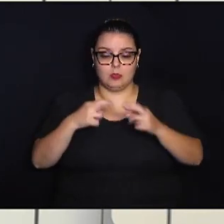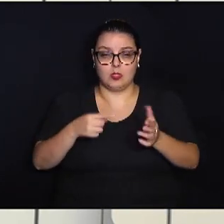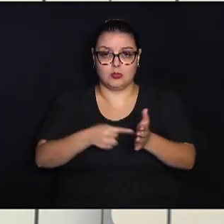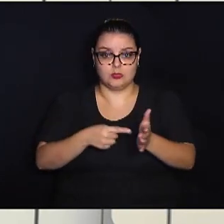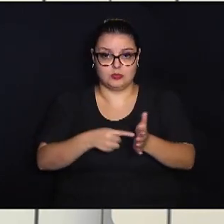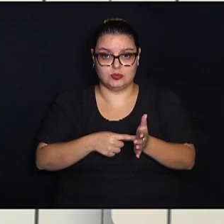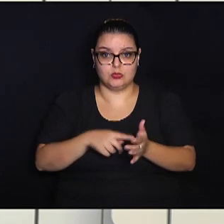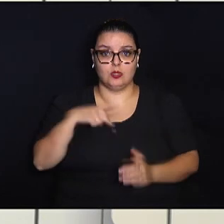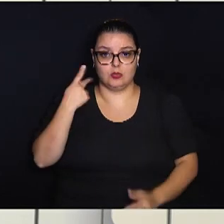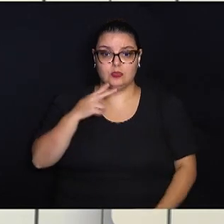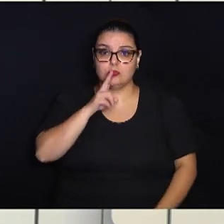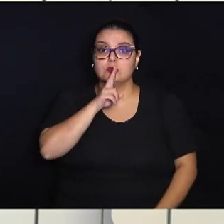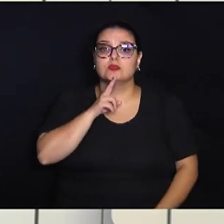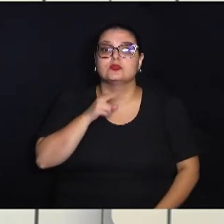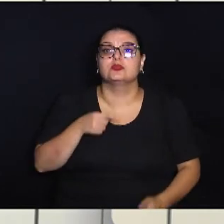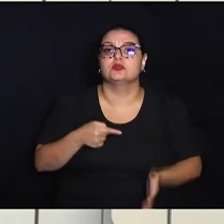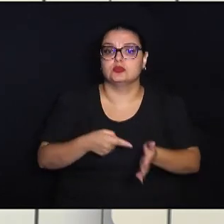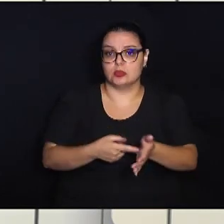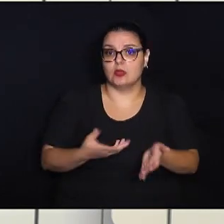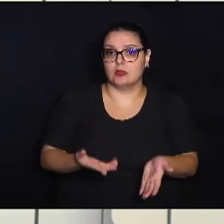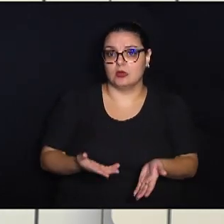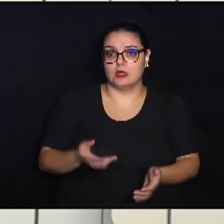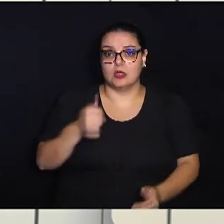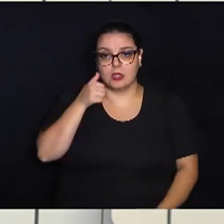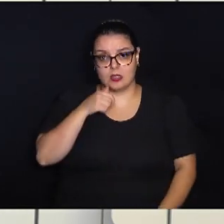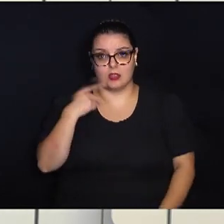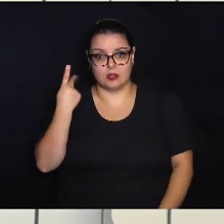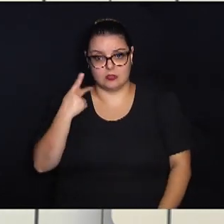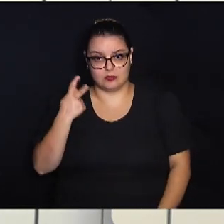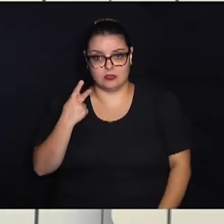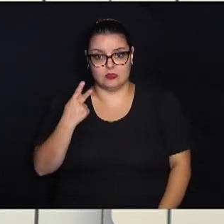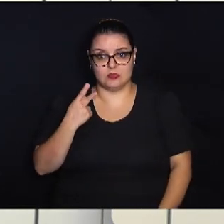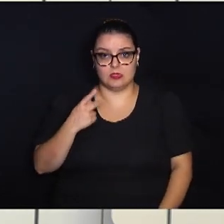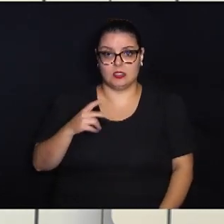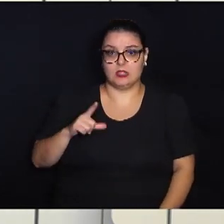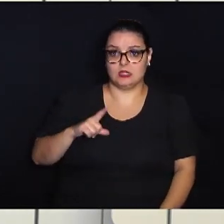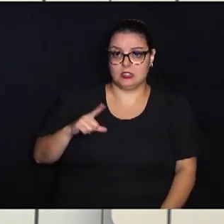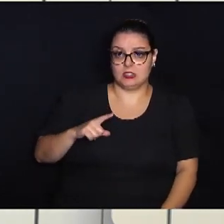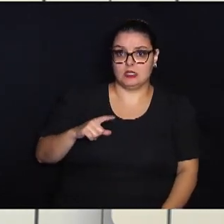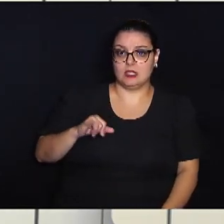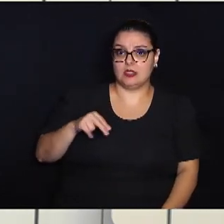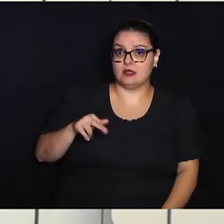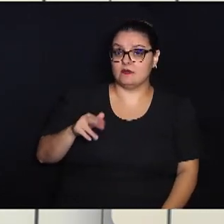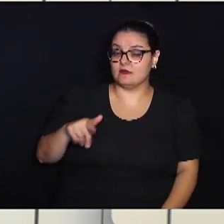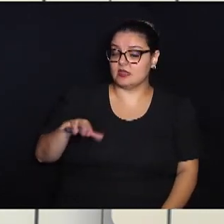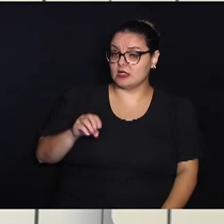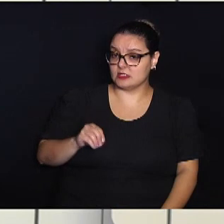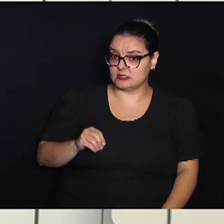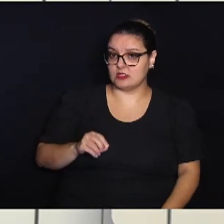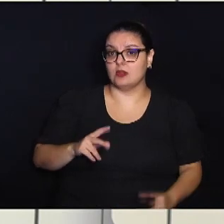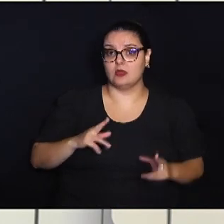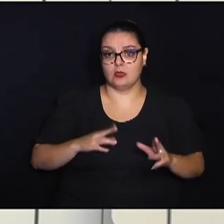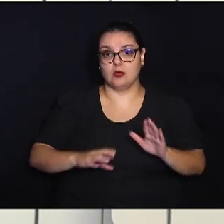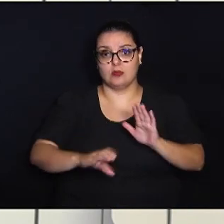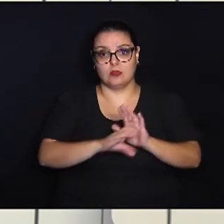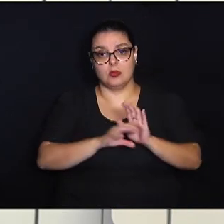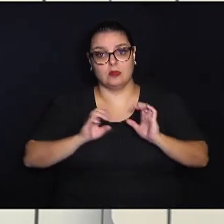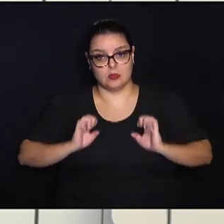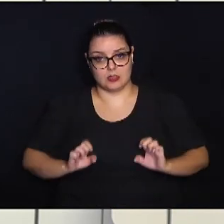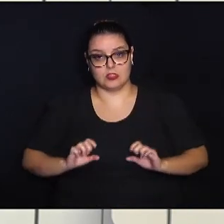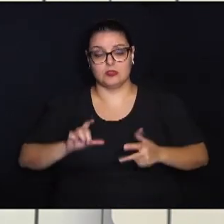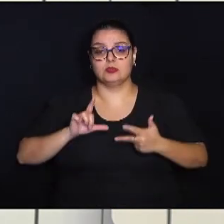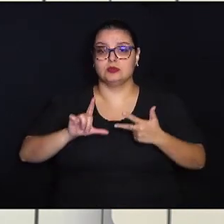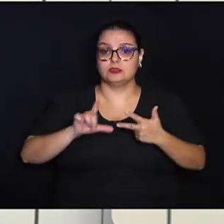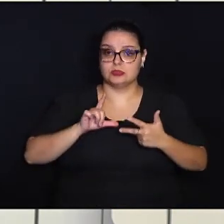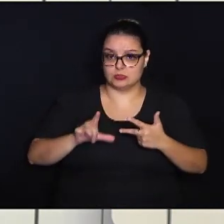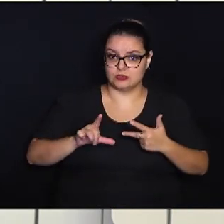do vereador Nelson Mosseri de que a parlamentar teria incorrido infrações de acordo com o Código de Ética do